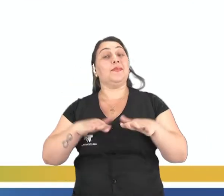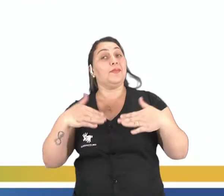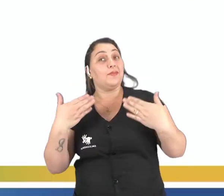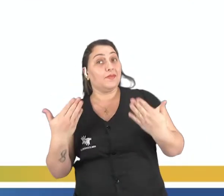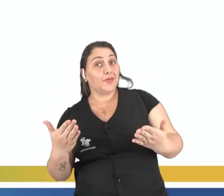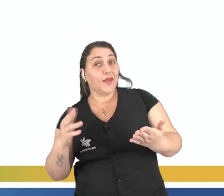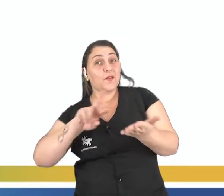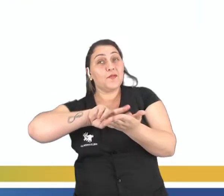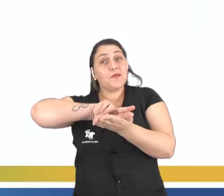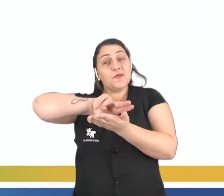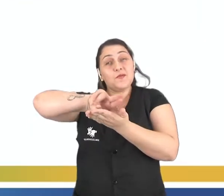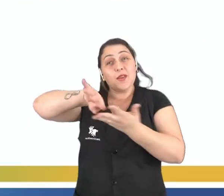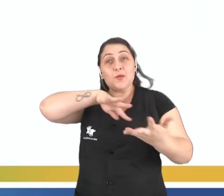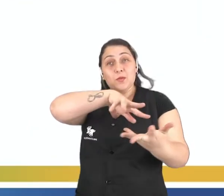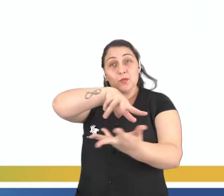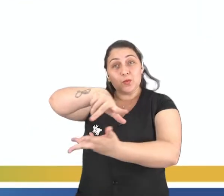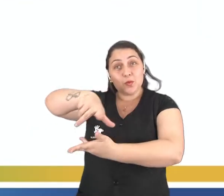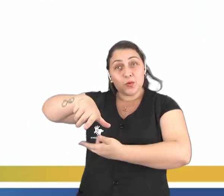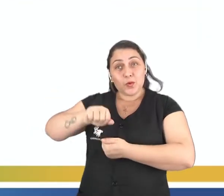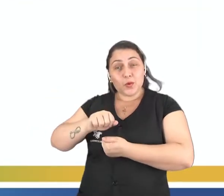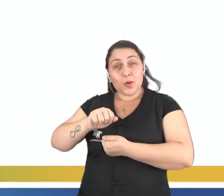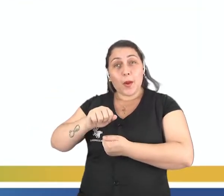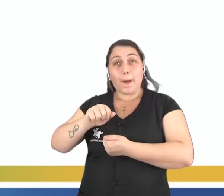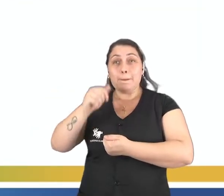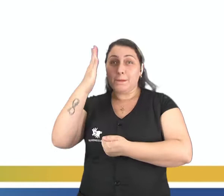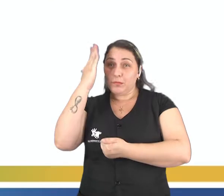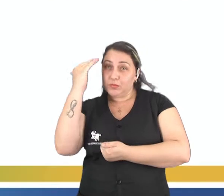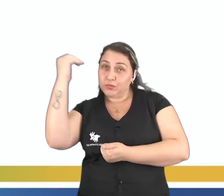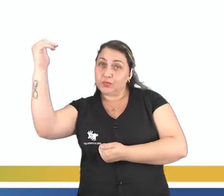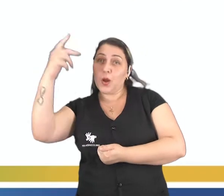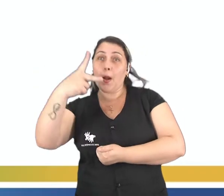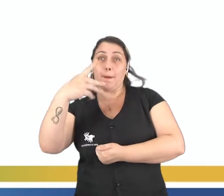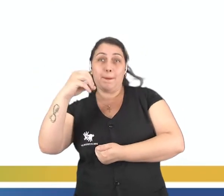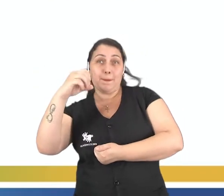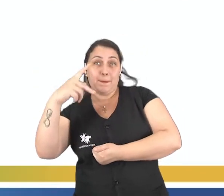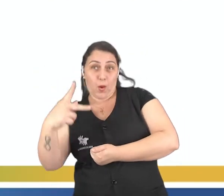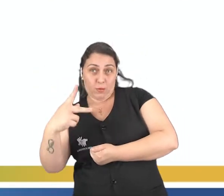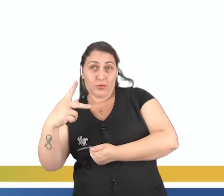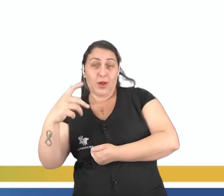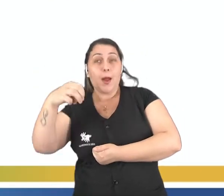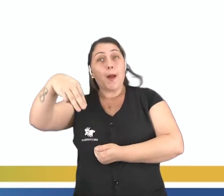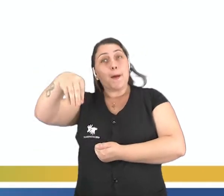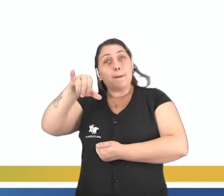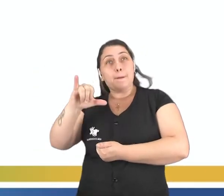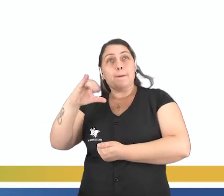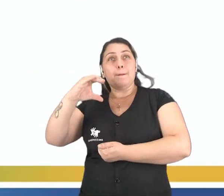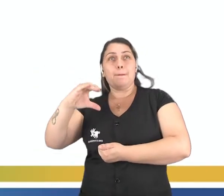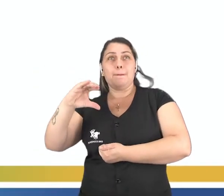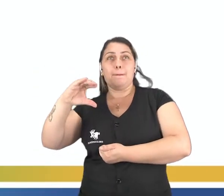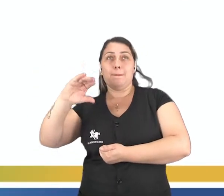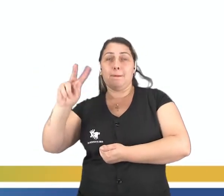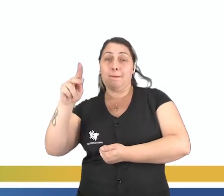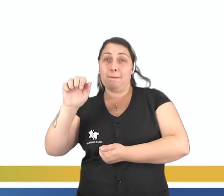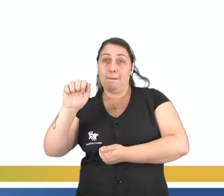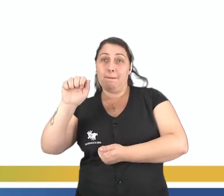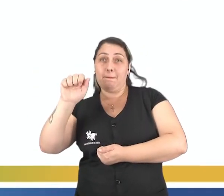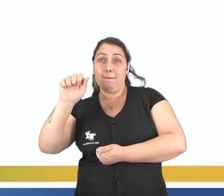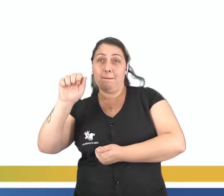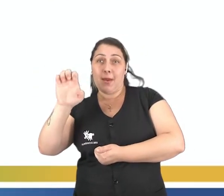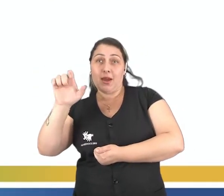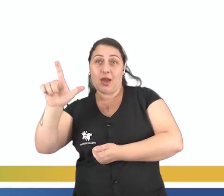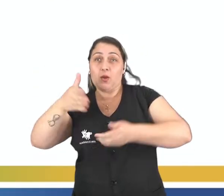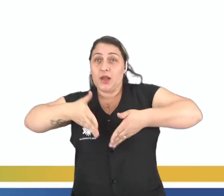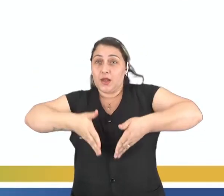Considerado em várias partes do mundo como o maior artista pop de todos os tempos, Michael Jackson nasceu no estado da